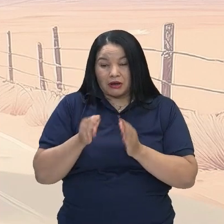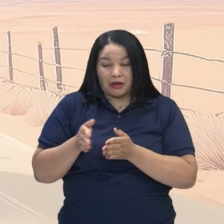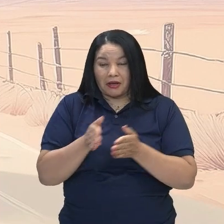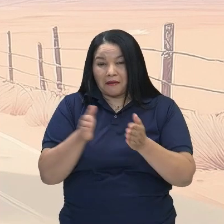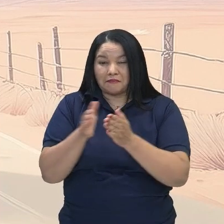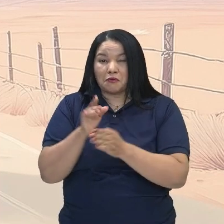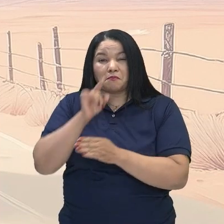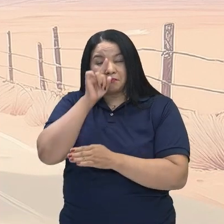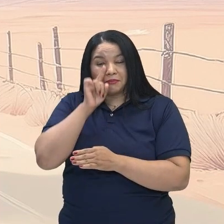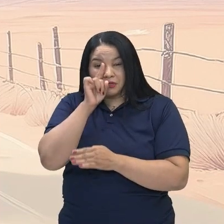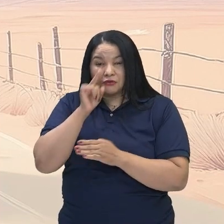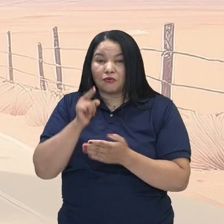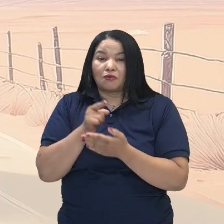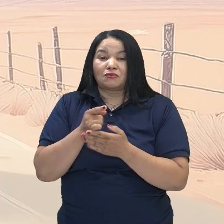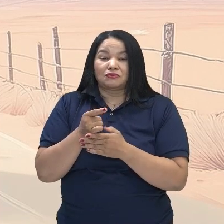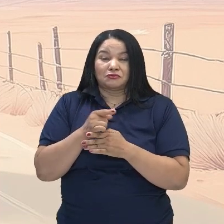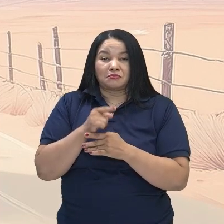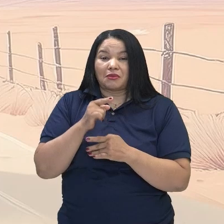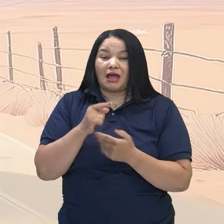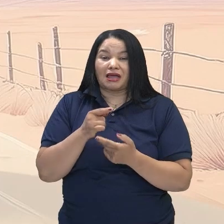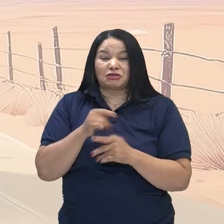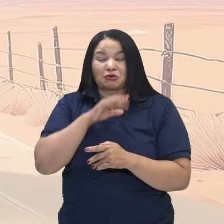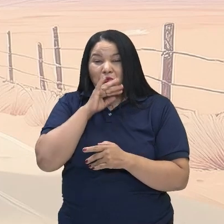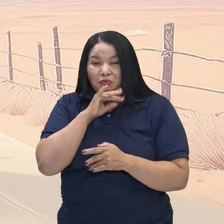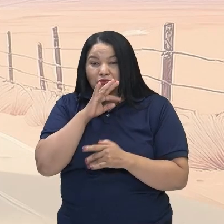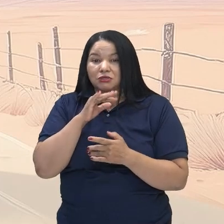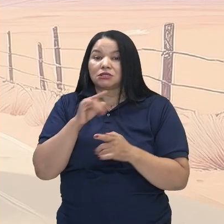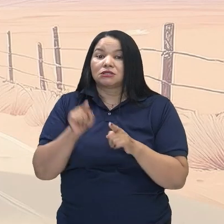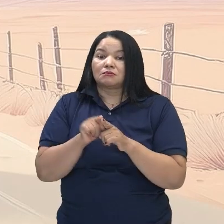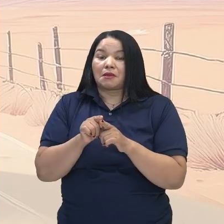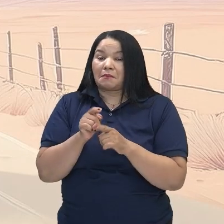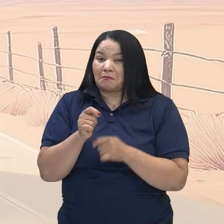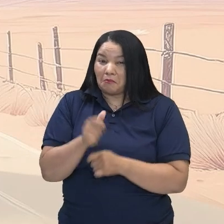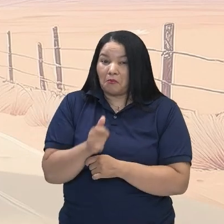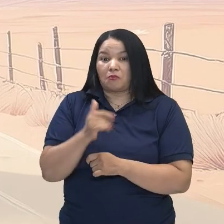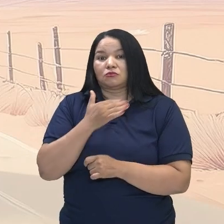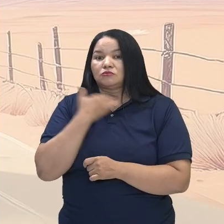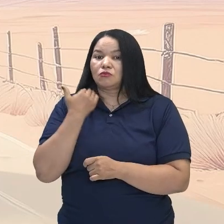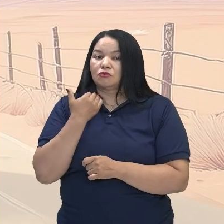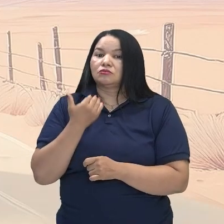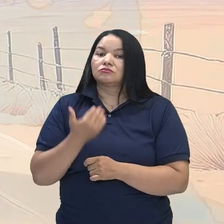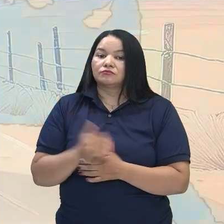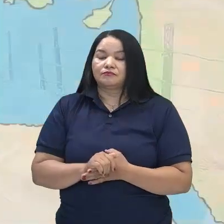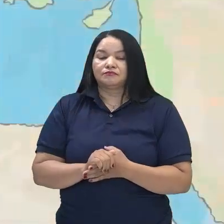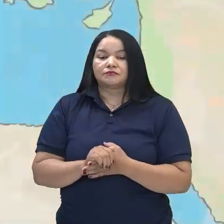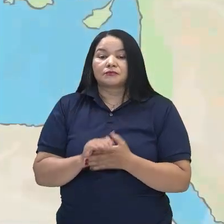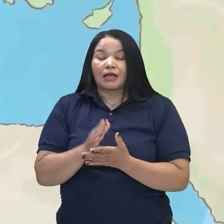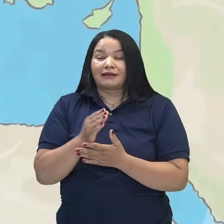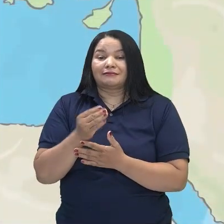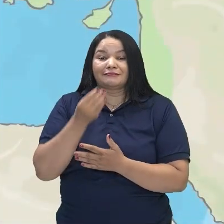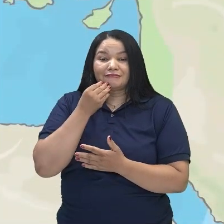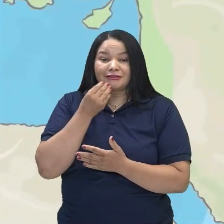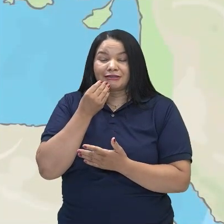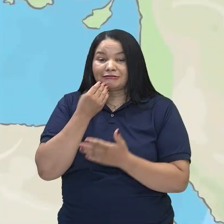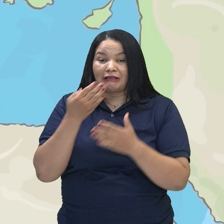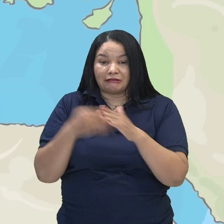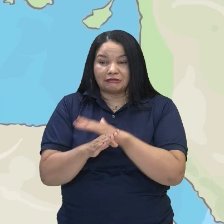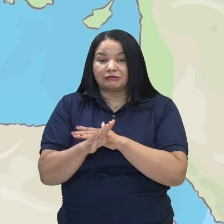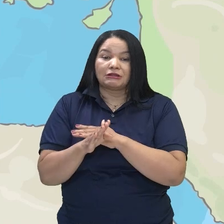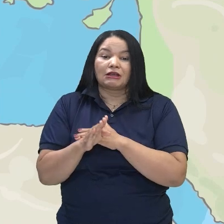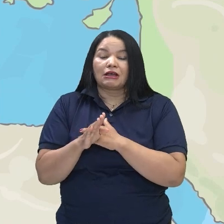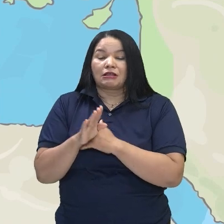perigosas, feitas em péssimas condições e até com risco de morte. Para tentar entrar na Europa, por exemplo,